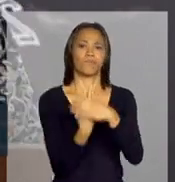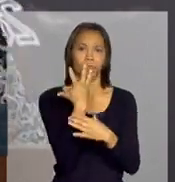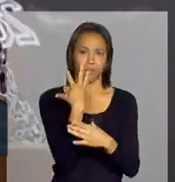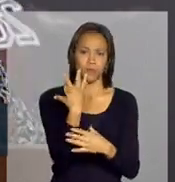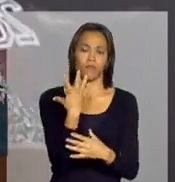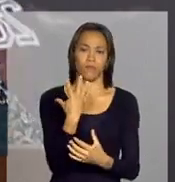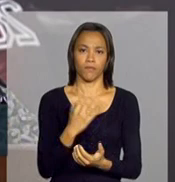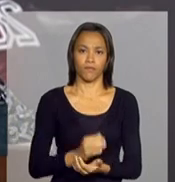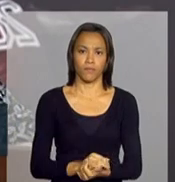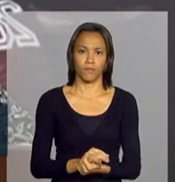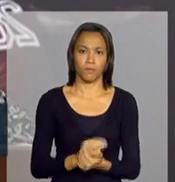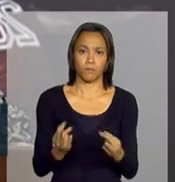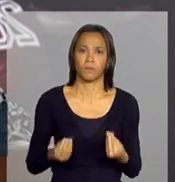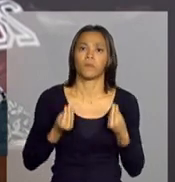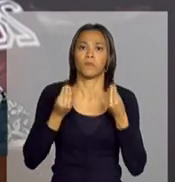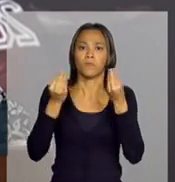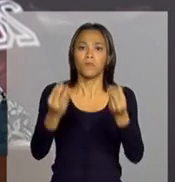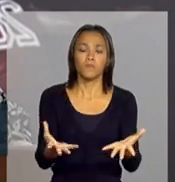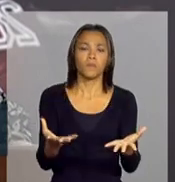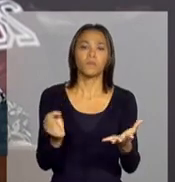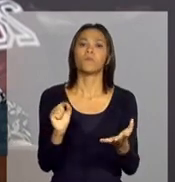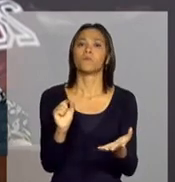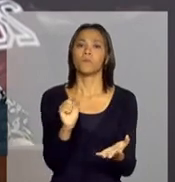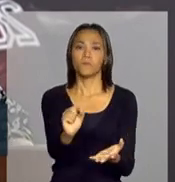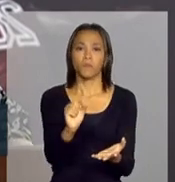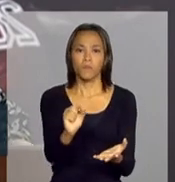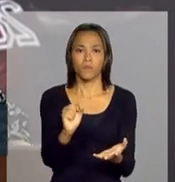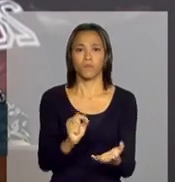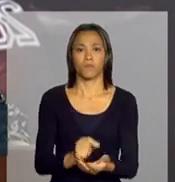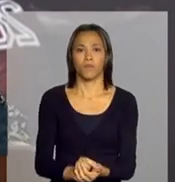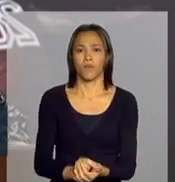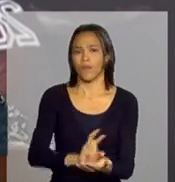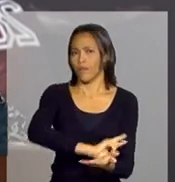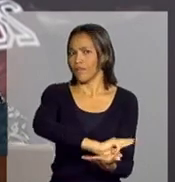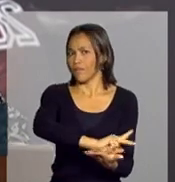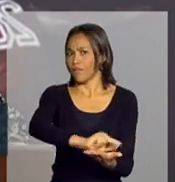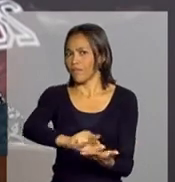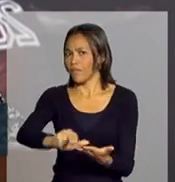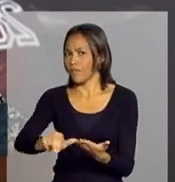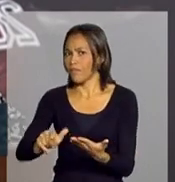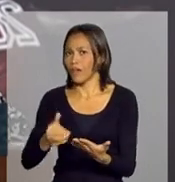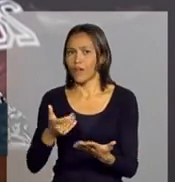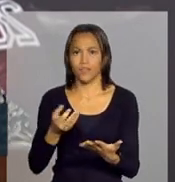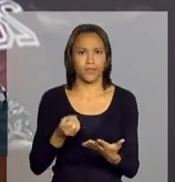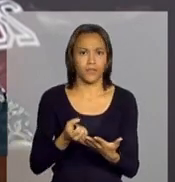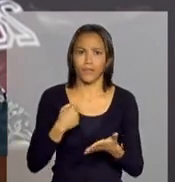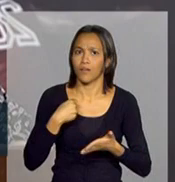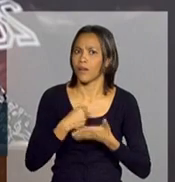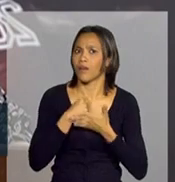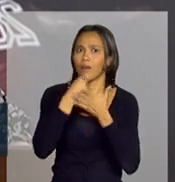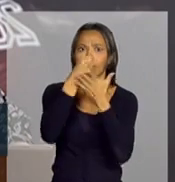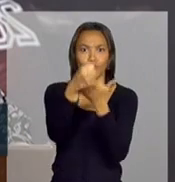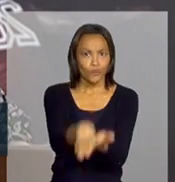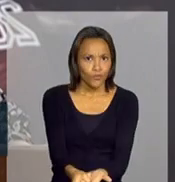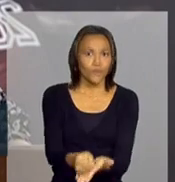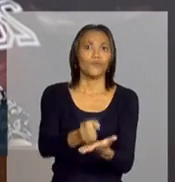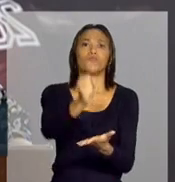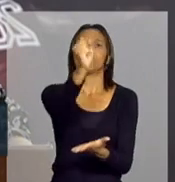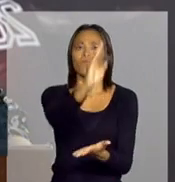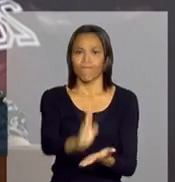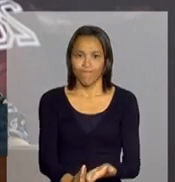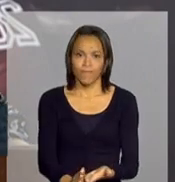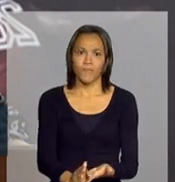criado trouxe inúmeros inúmeras contribuições para o Brasil